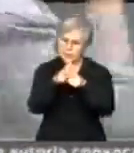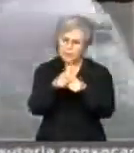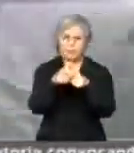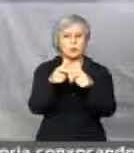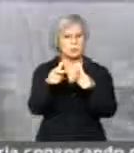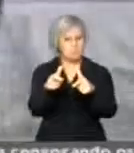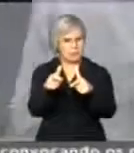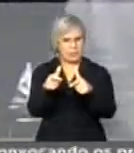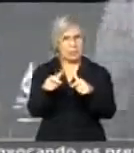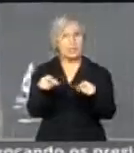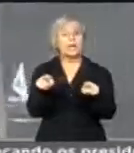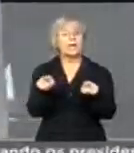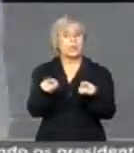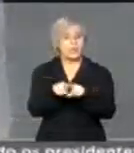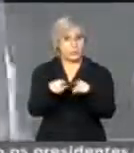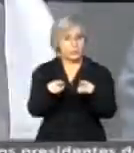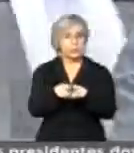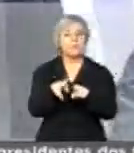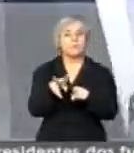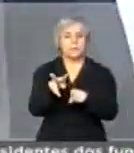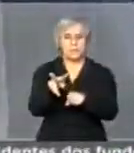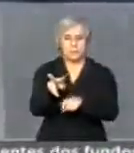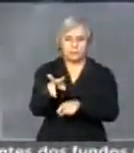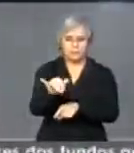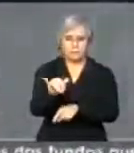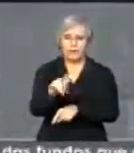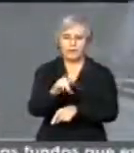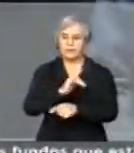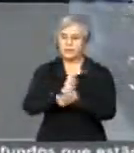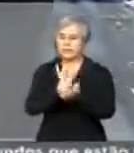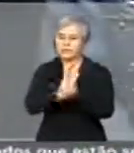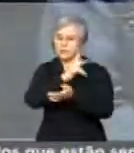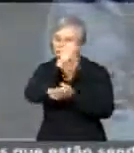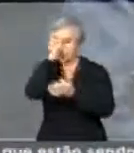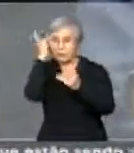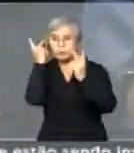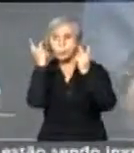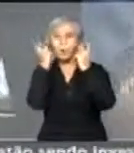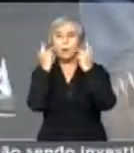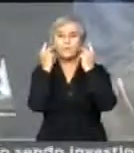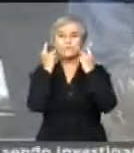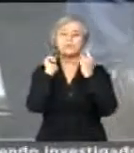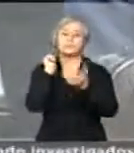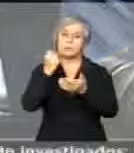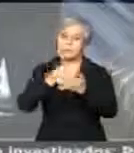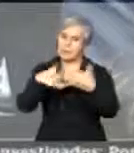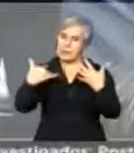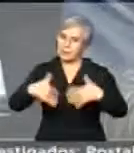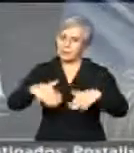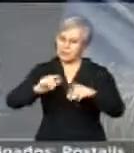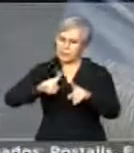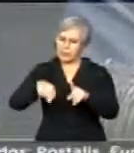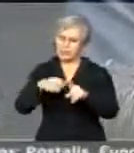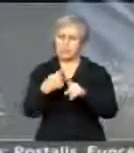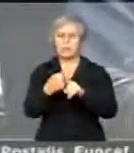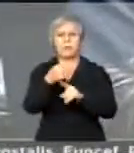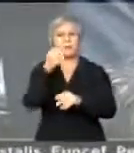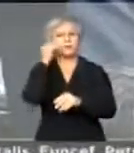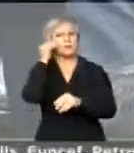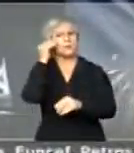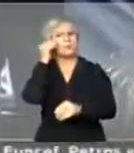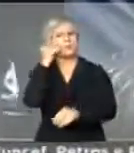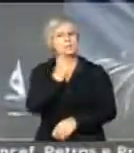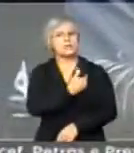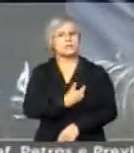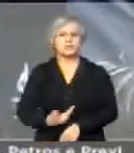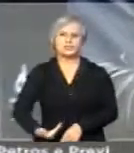os excessos e não joga simplesmente essa responsabilidade para o contribuinte. Porque insisto em